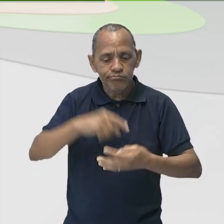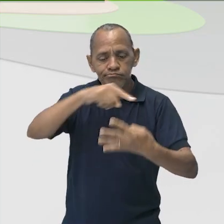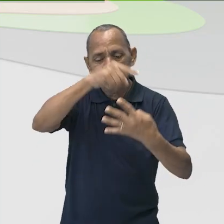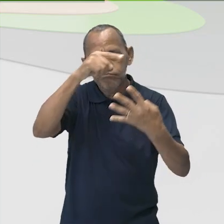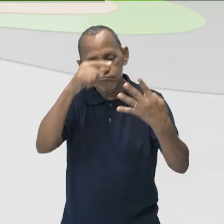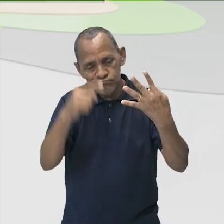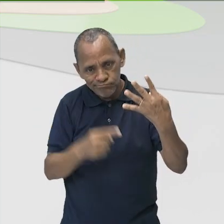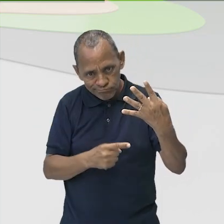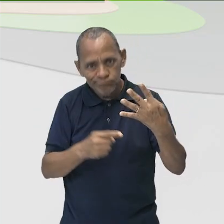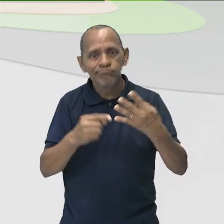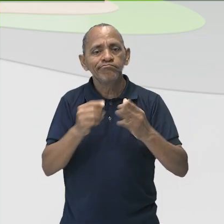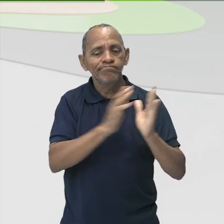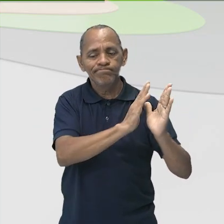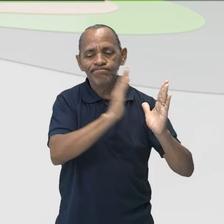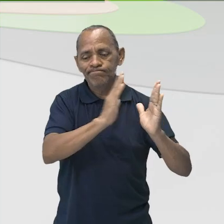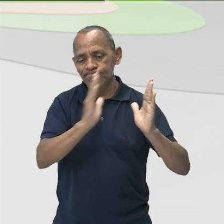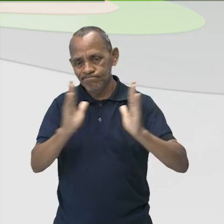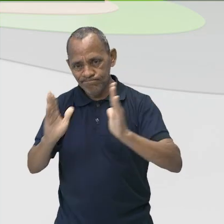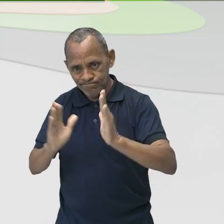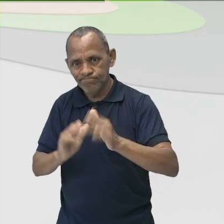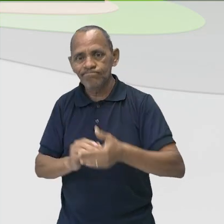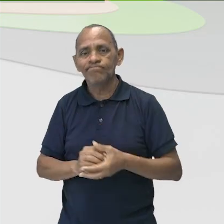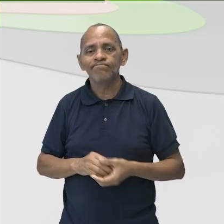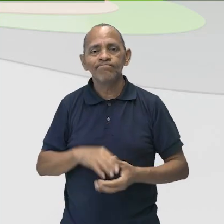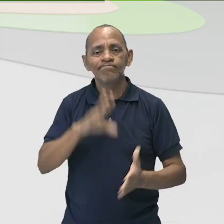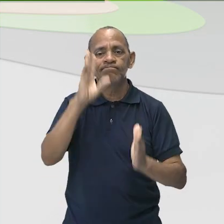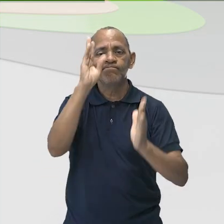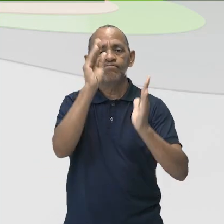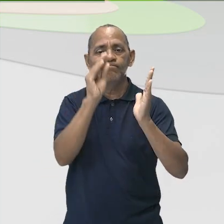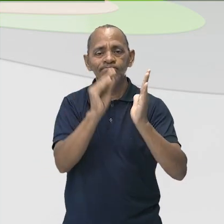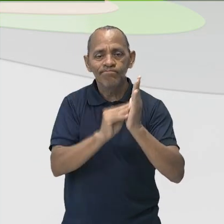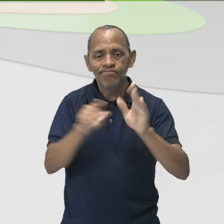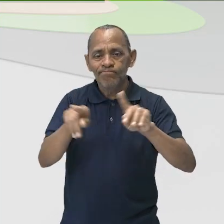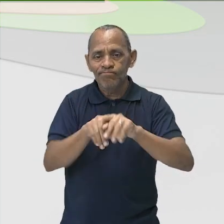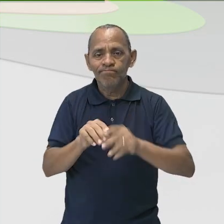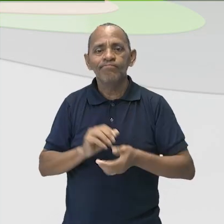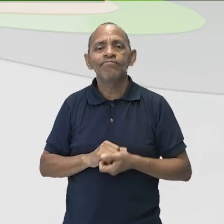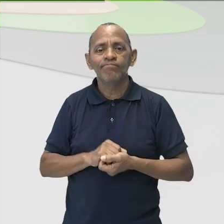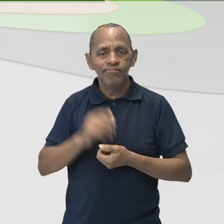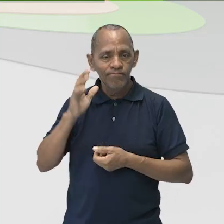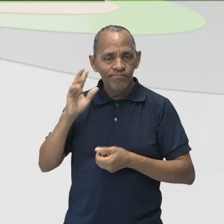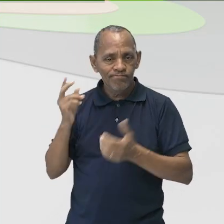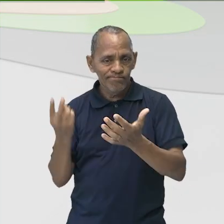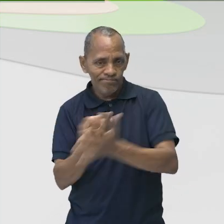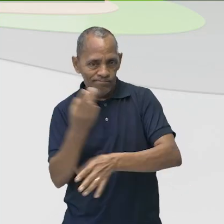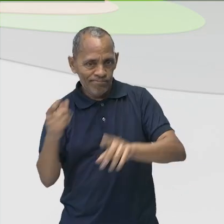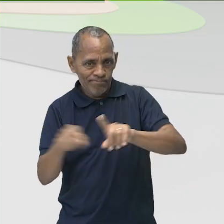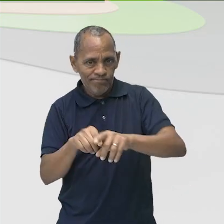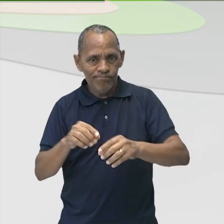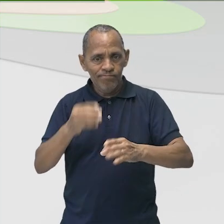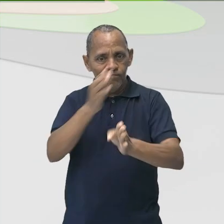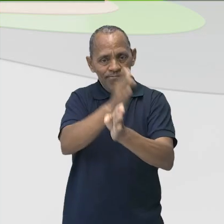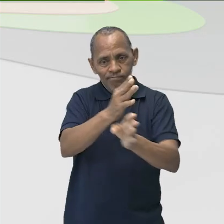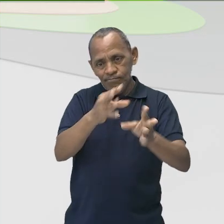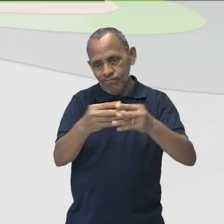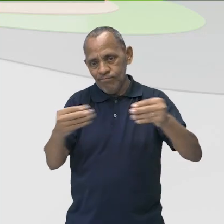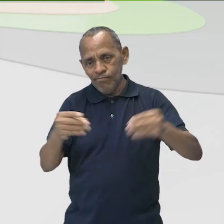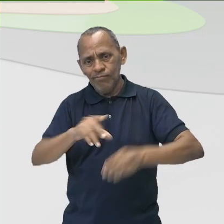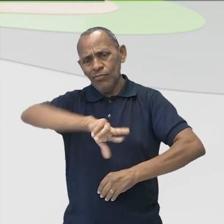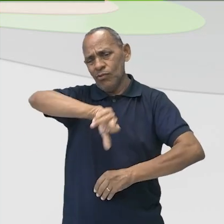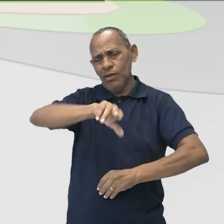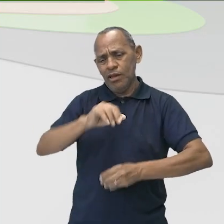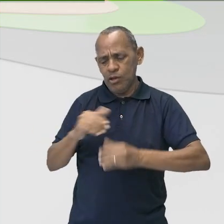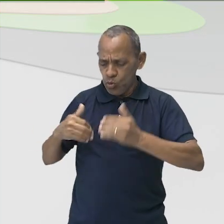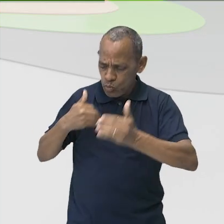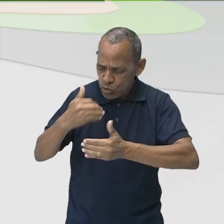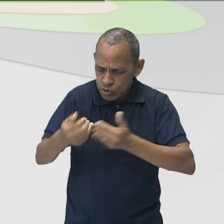das fases que compõem aí e os eventos que formam a meiose. Então, a meiose não é apenas um